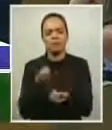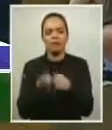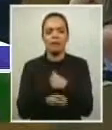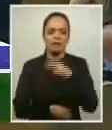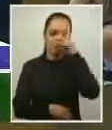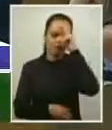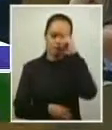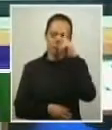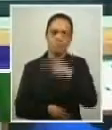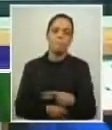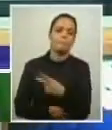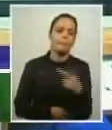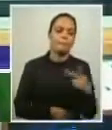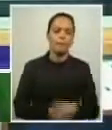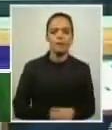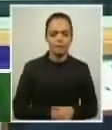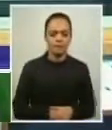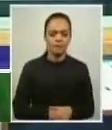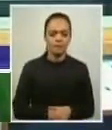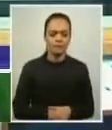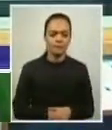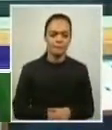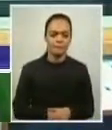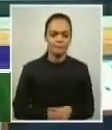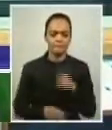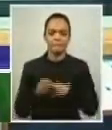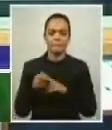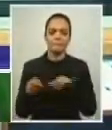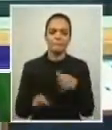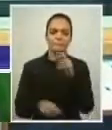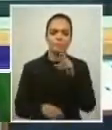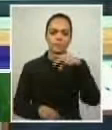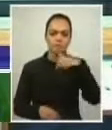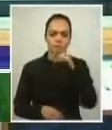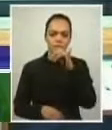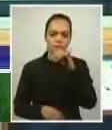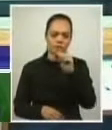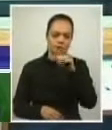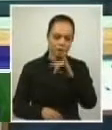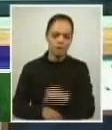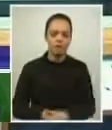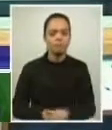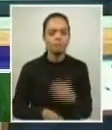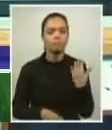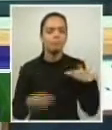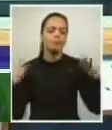bispo lá da cidade já falecido De Onde Eu Venho em Jundiaí e certa vez passeando